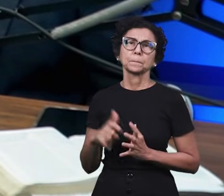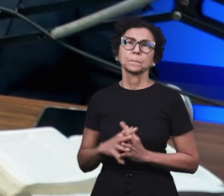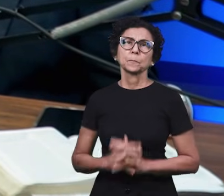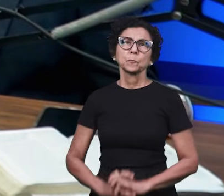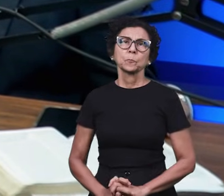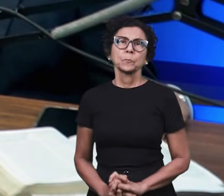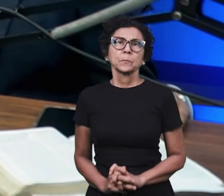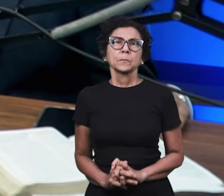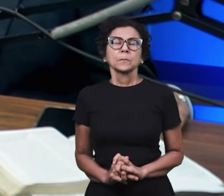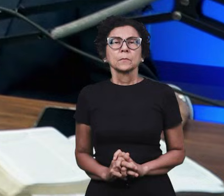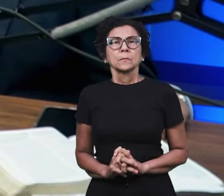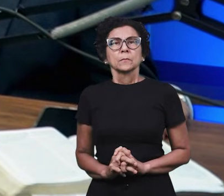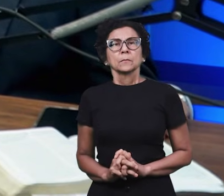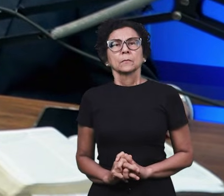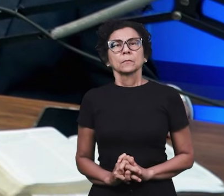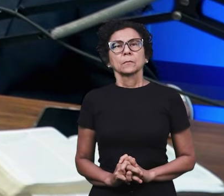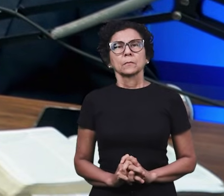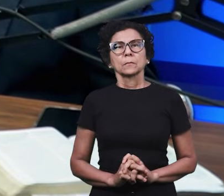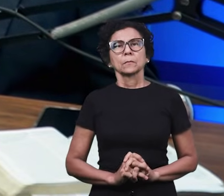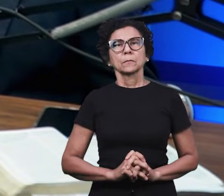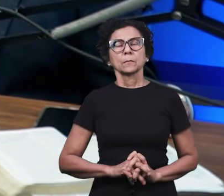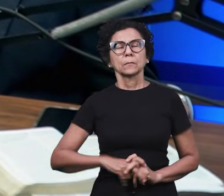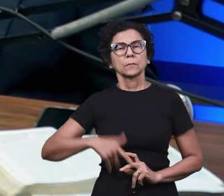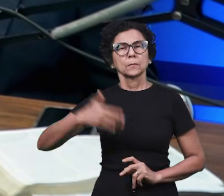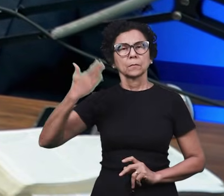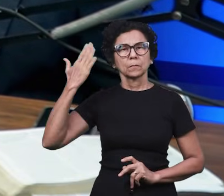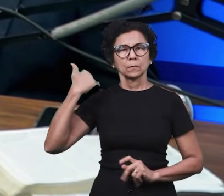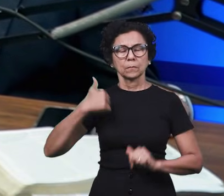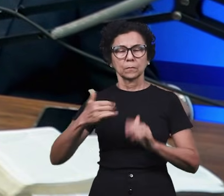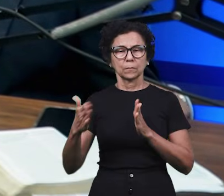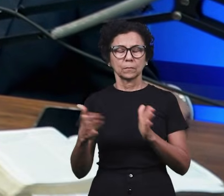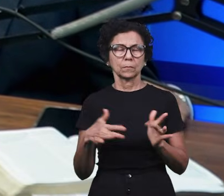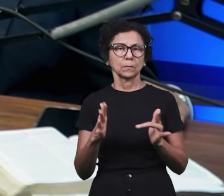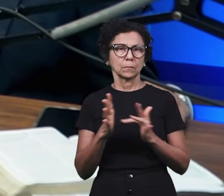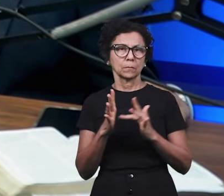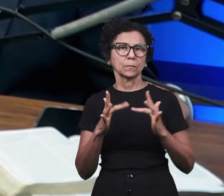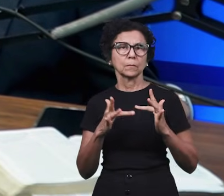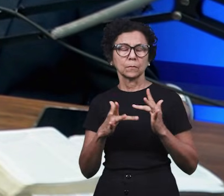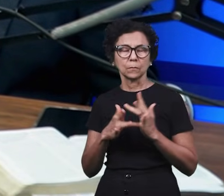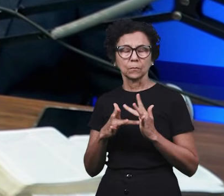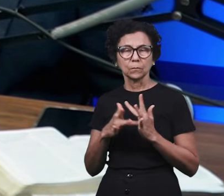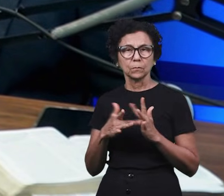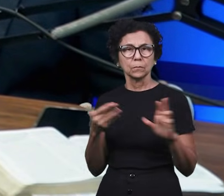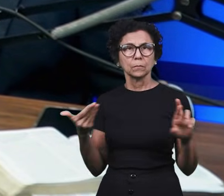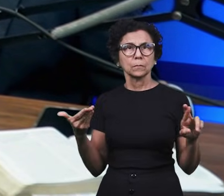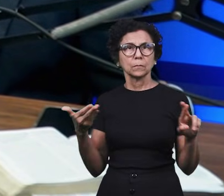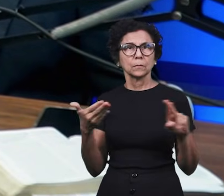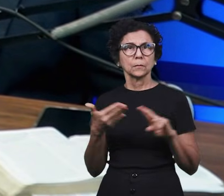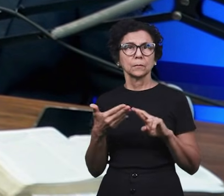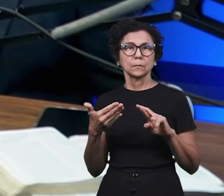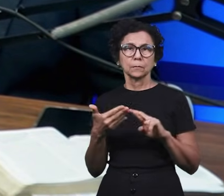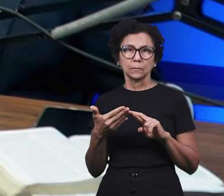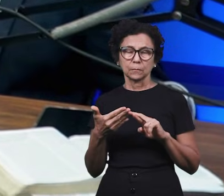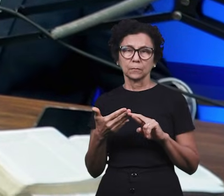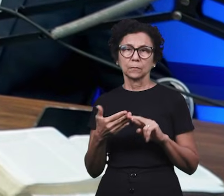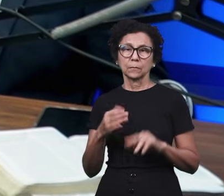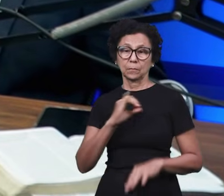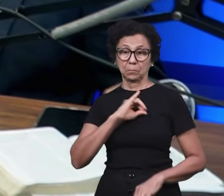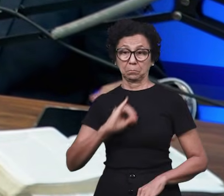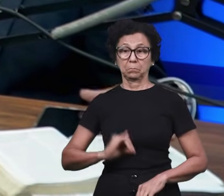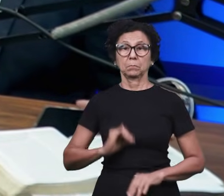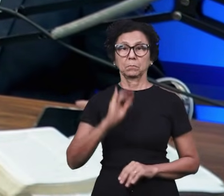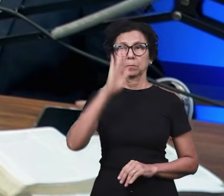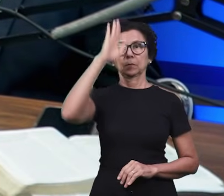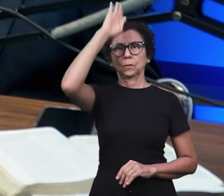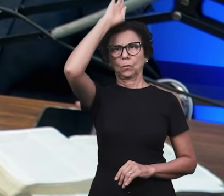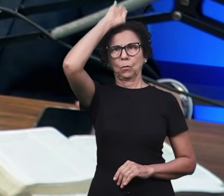Então, pastor Felipe, nos tempos de Jesus, né, a principal referência que nós temos é justamente o Império Romano, né? Por ele ter